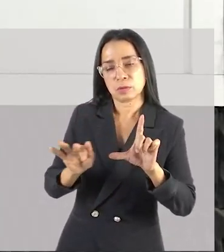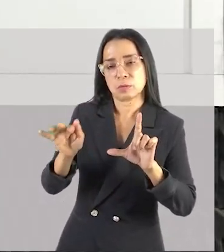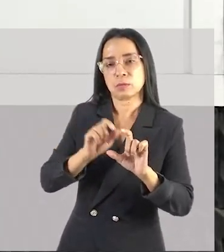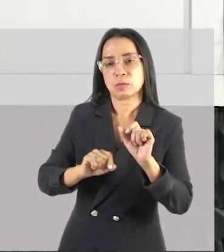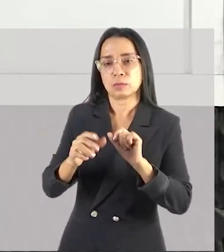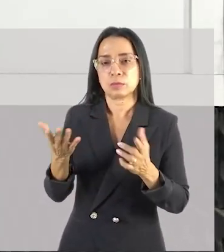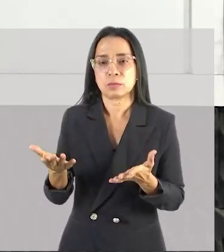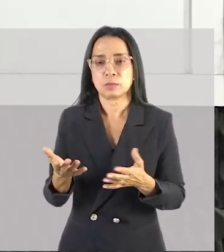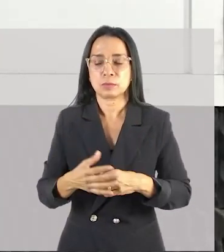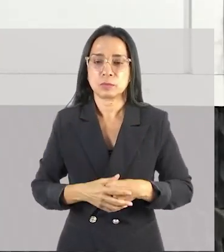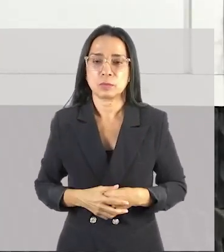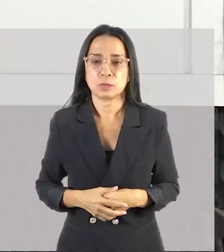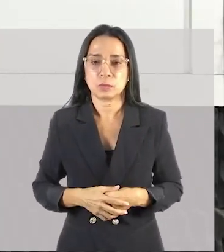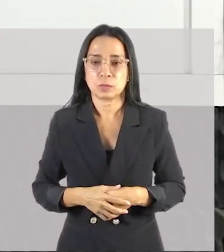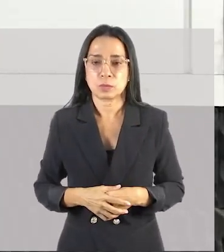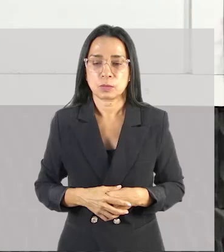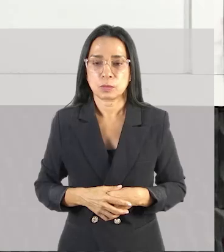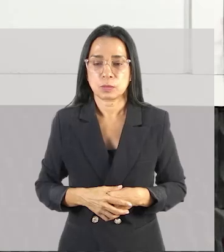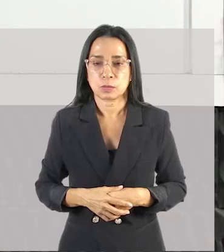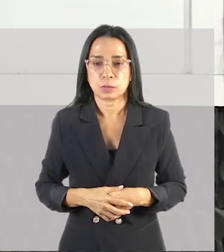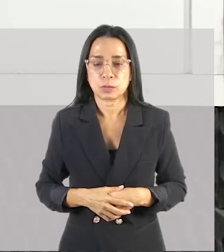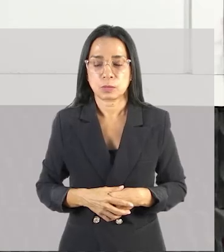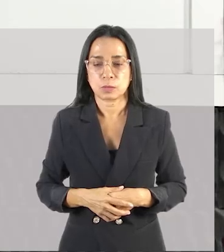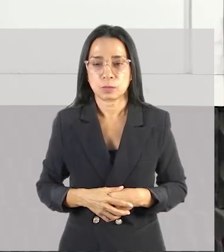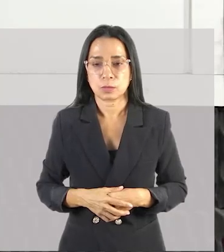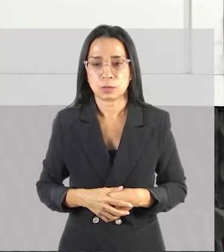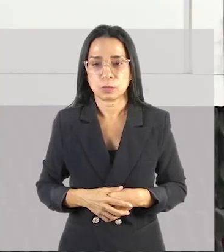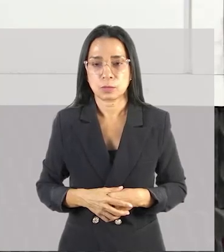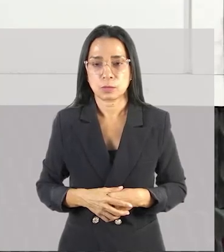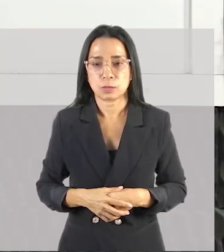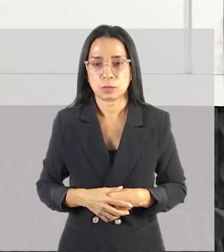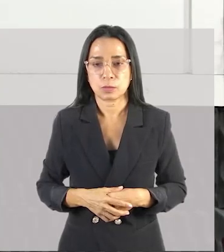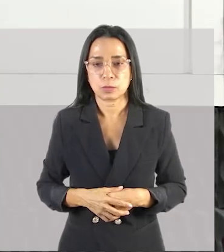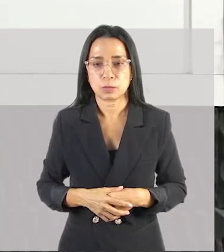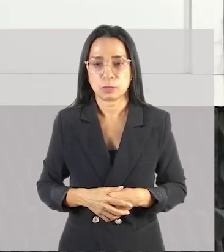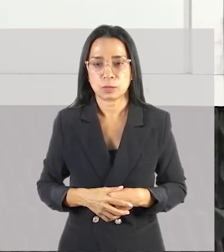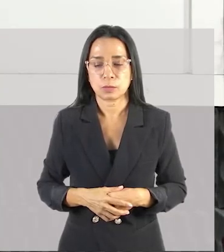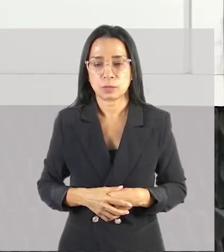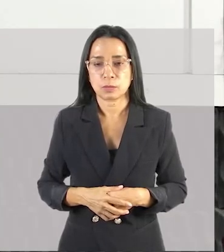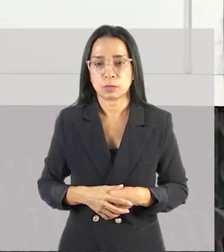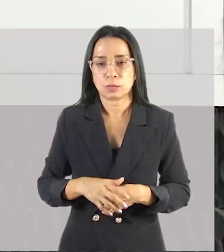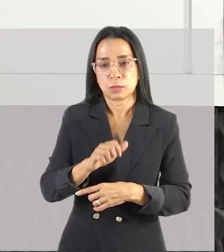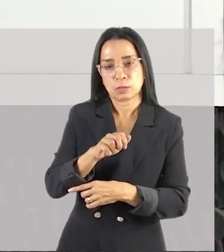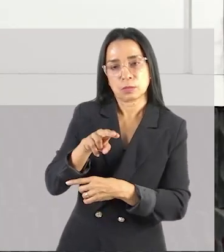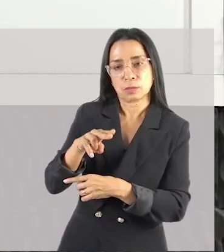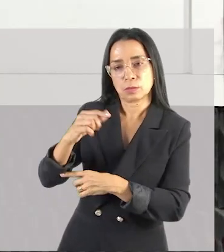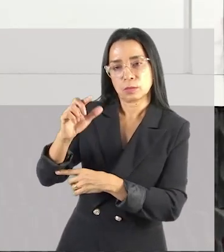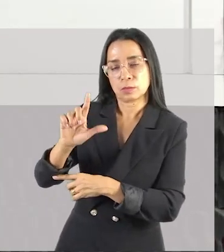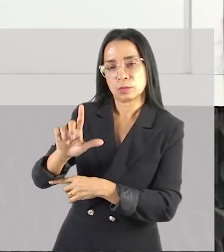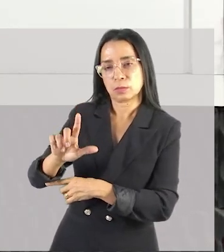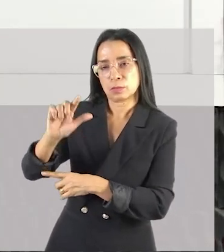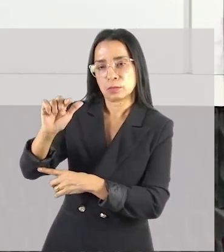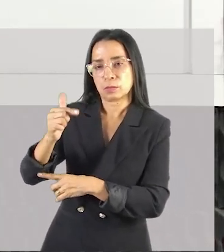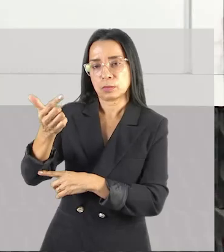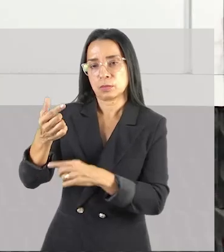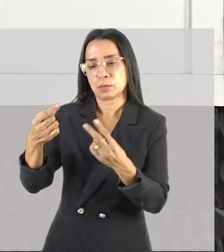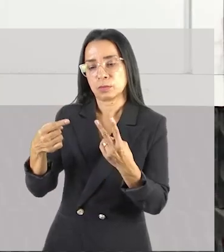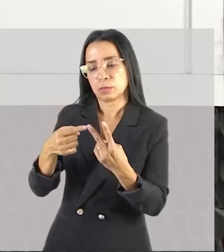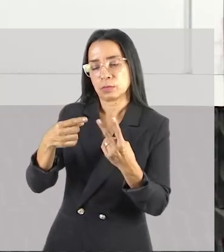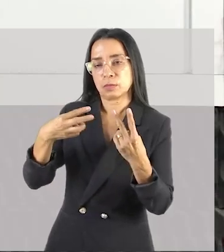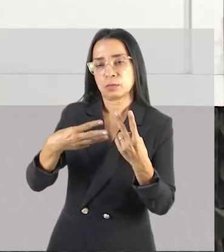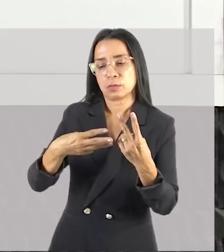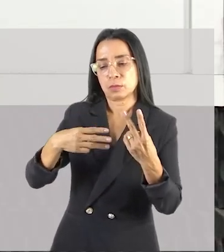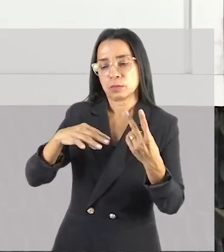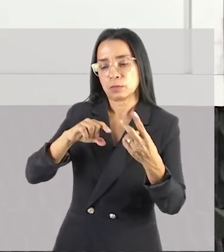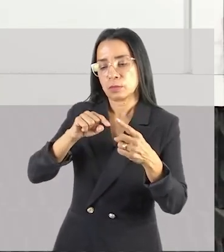Tá? A área igual a L ao quadrado, raiz de 3